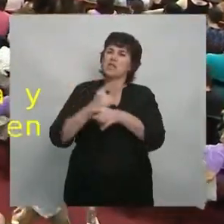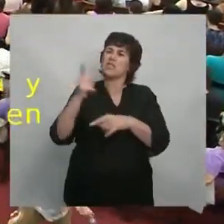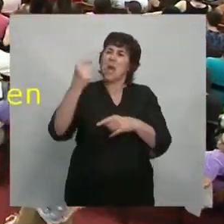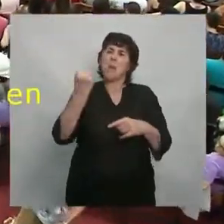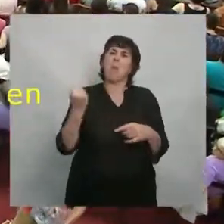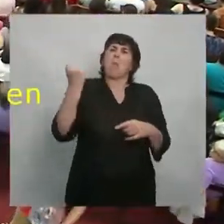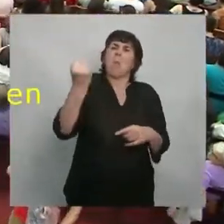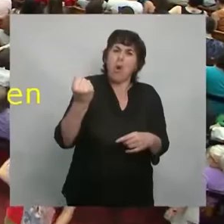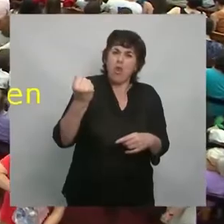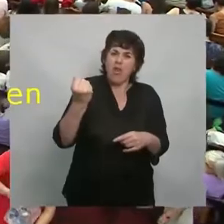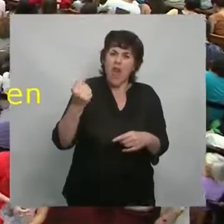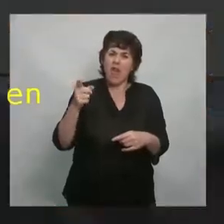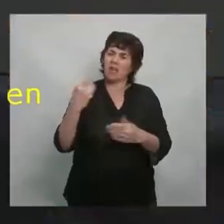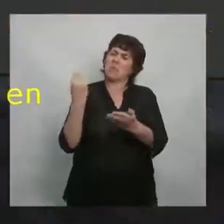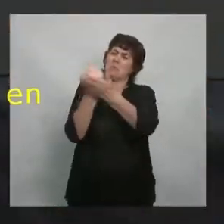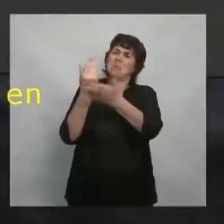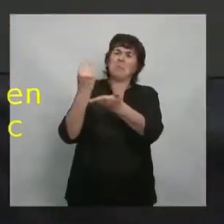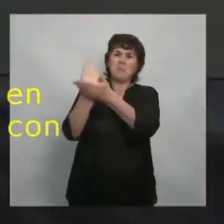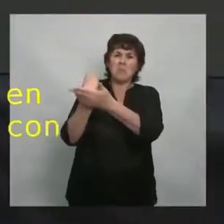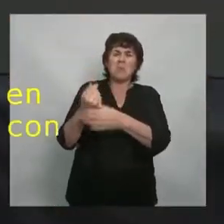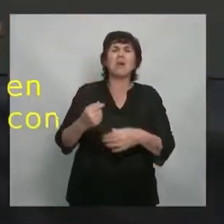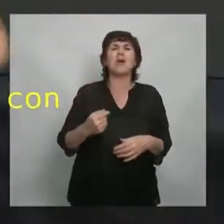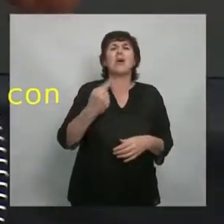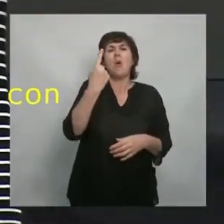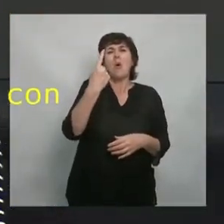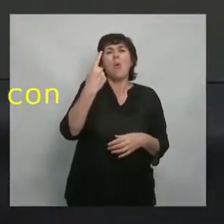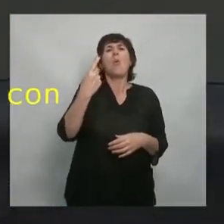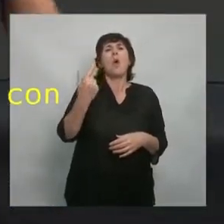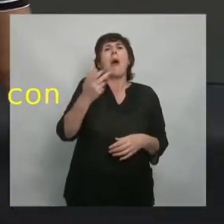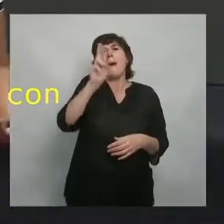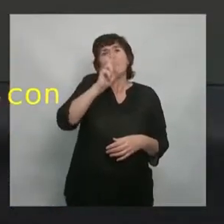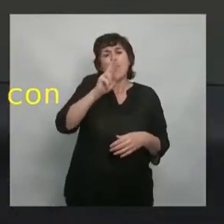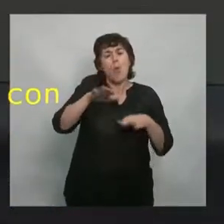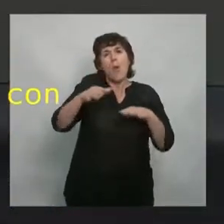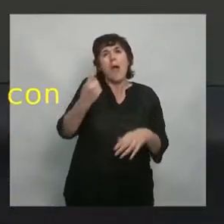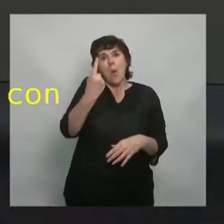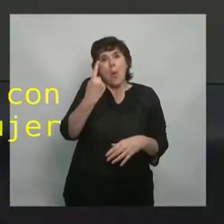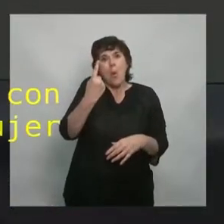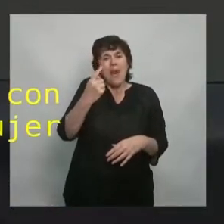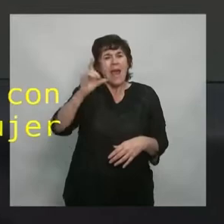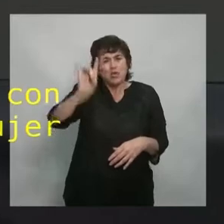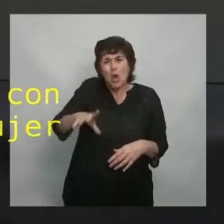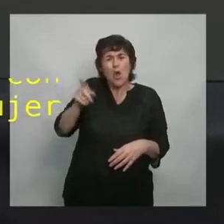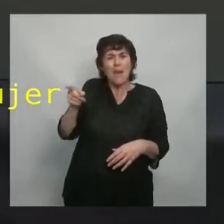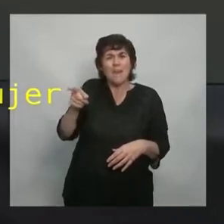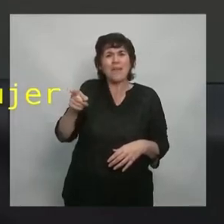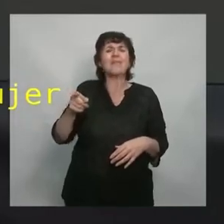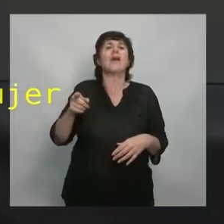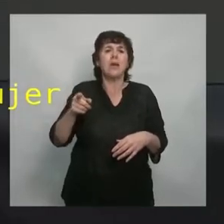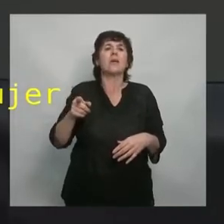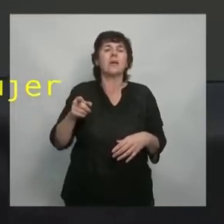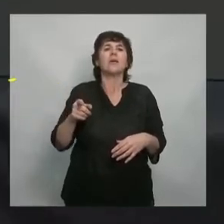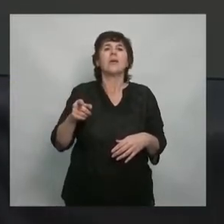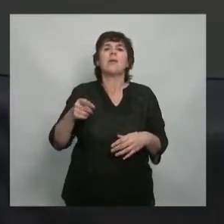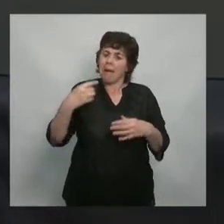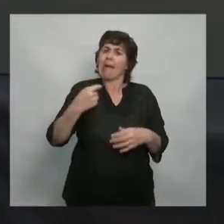Uma única mulher falando? Mesmo quando nós tentamos avançar e sermos emancipatório, mesmo assim tem uma estrutura